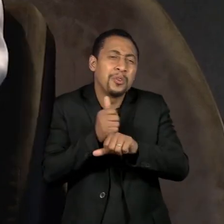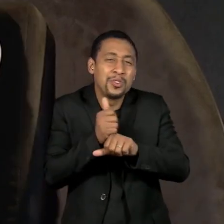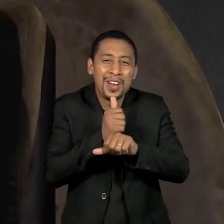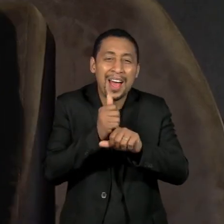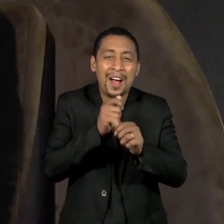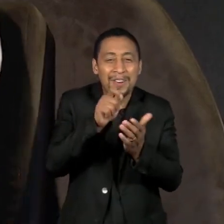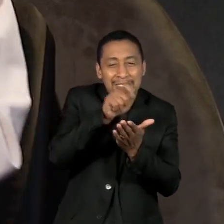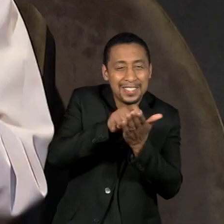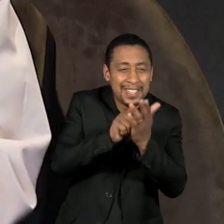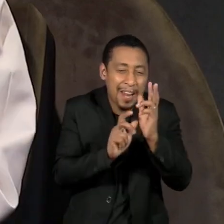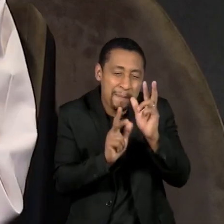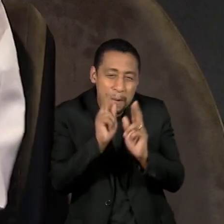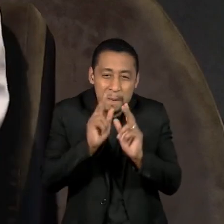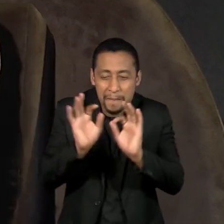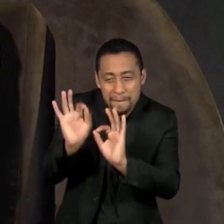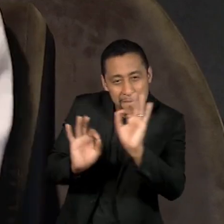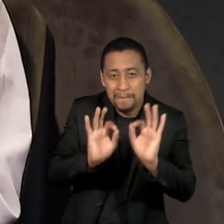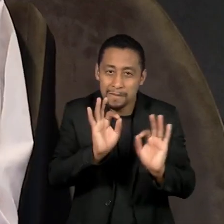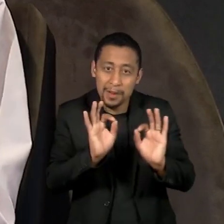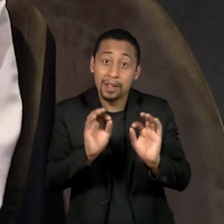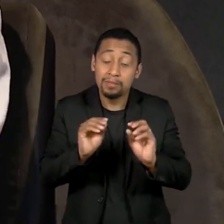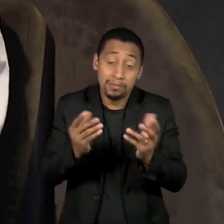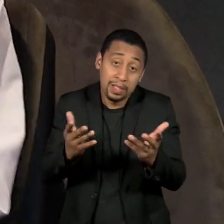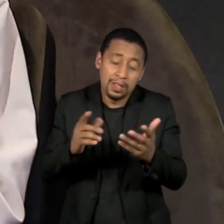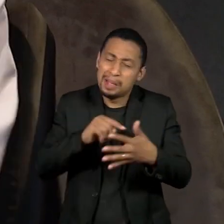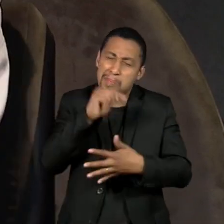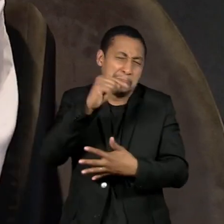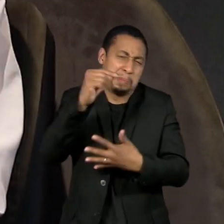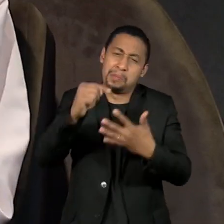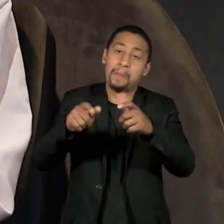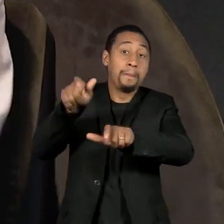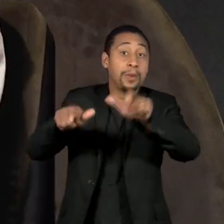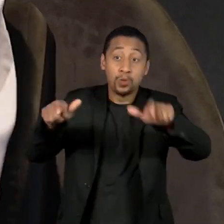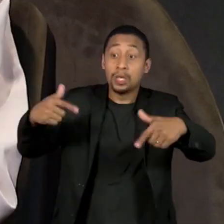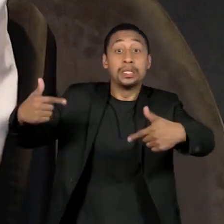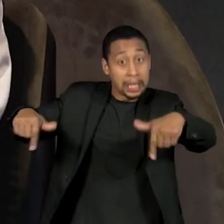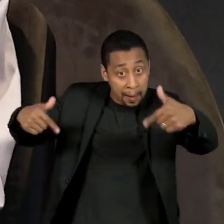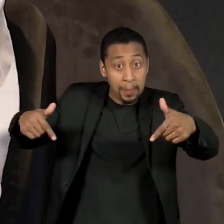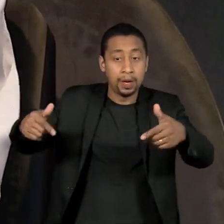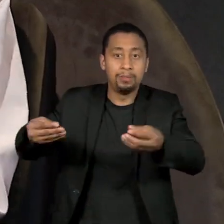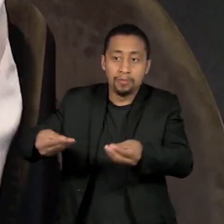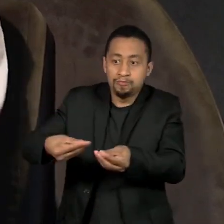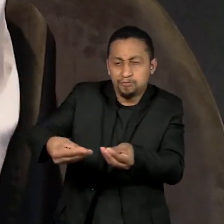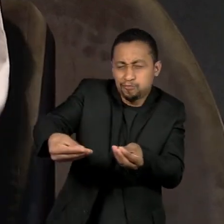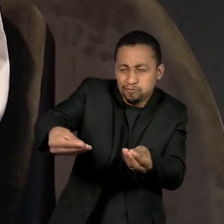enfim, N pessoas em volta trabalhando para que essa